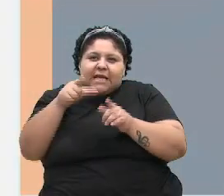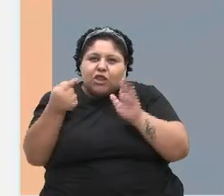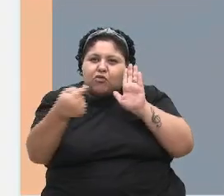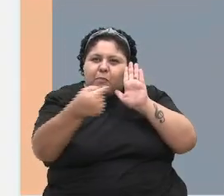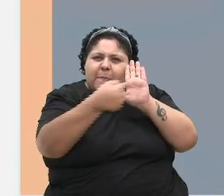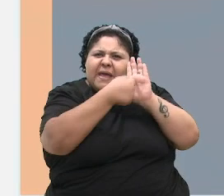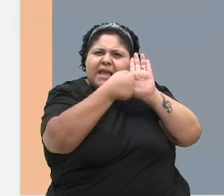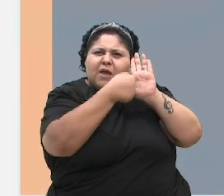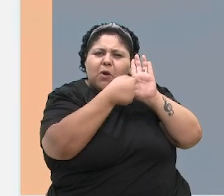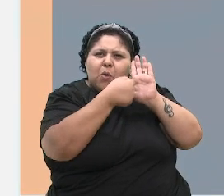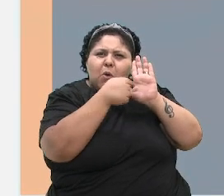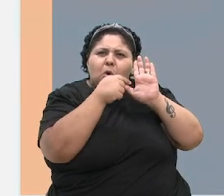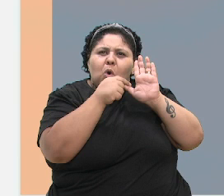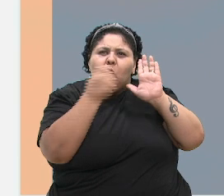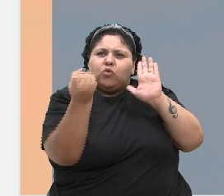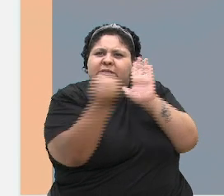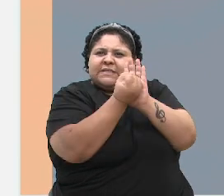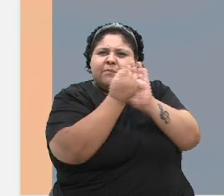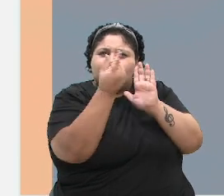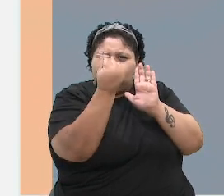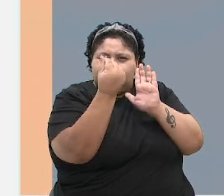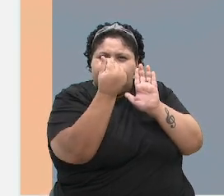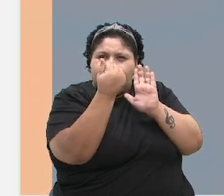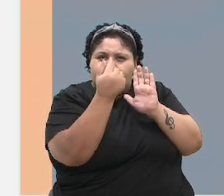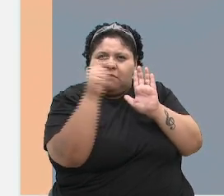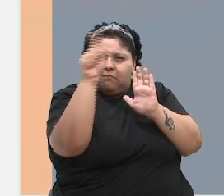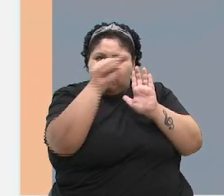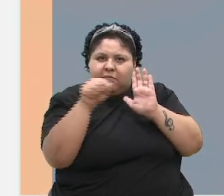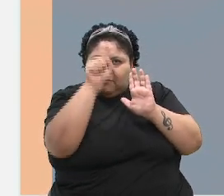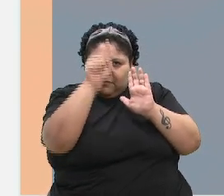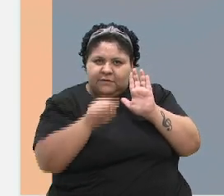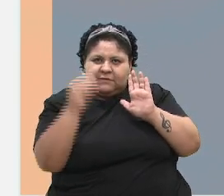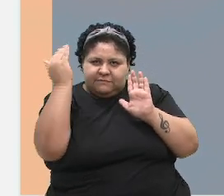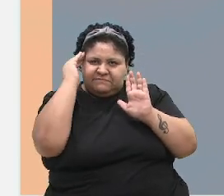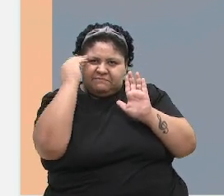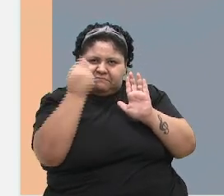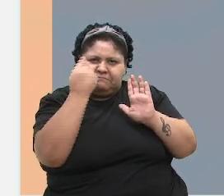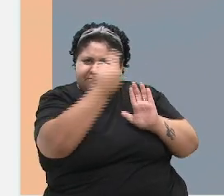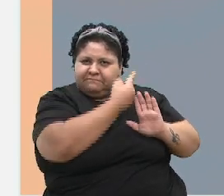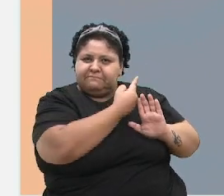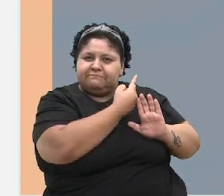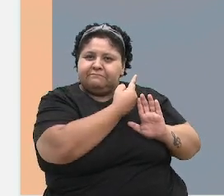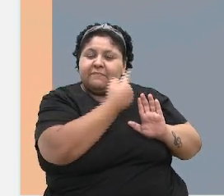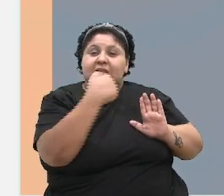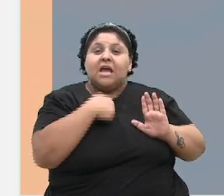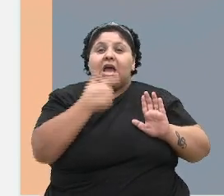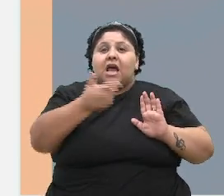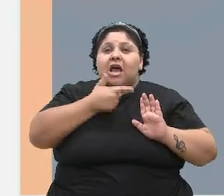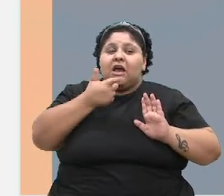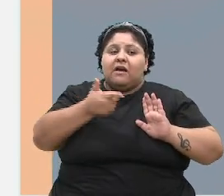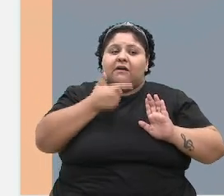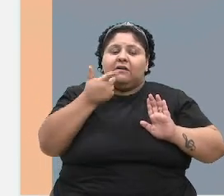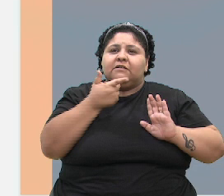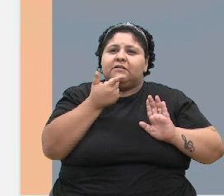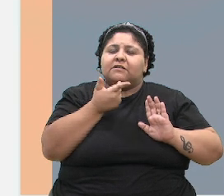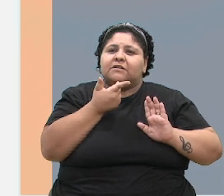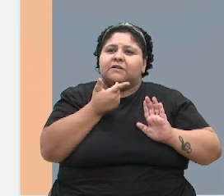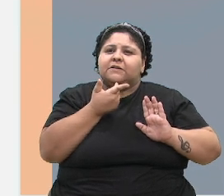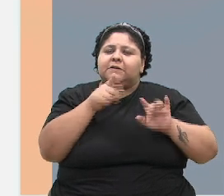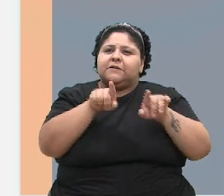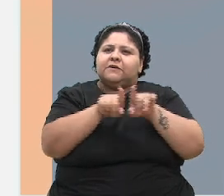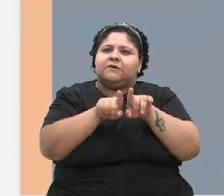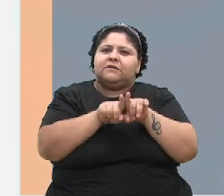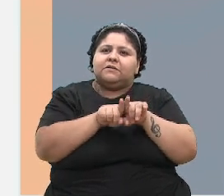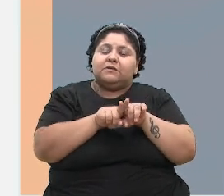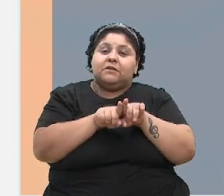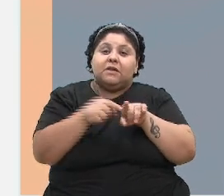azul com azul, não dá para enxergar, mas é o símbolo do dinheiro, da grana ali, tá? Eu estou falando do Porto de Arroio do Sal.